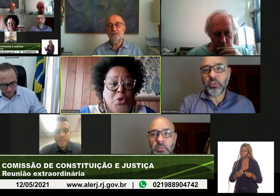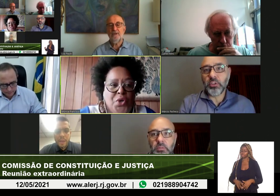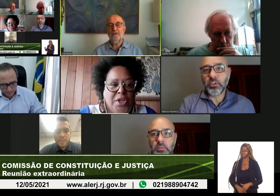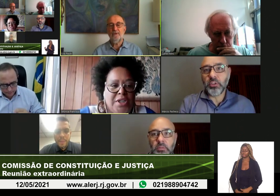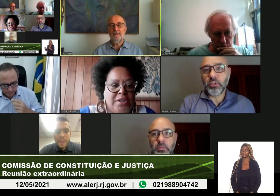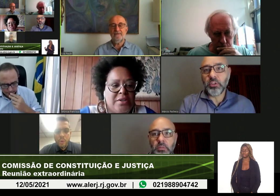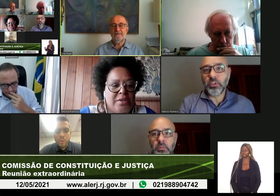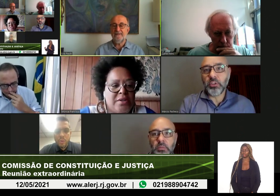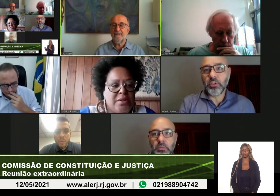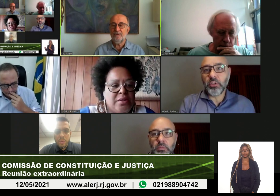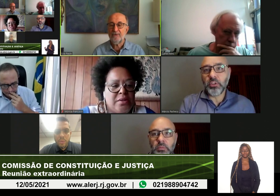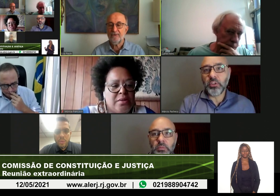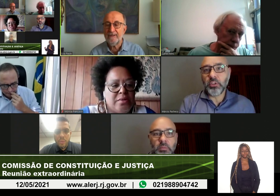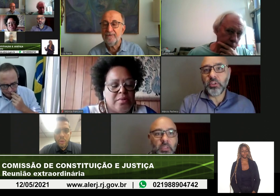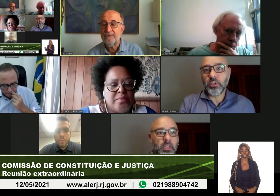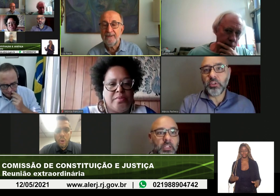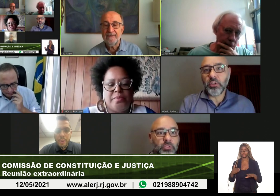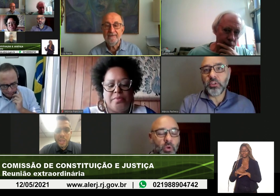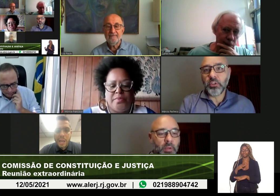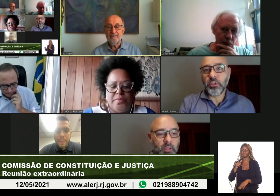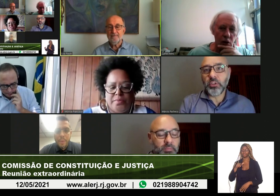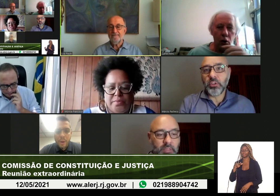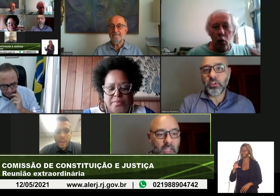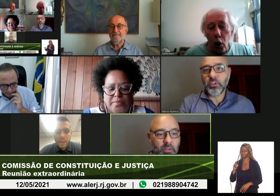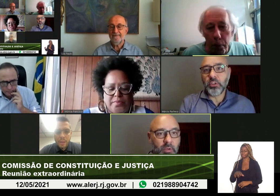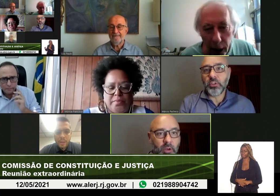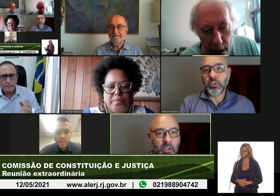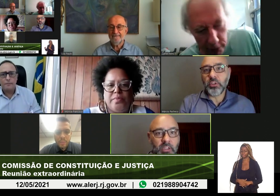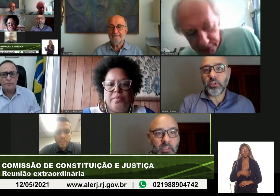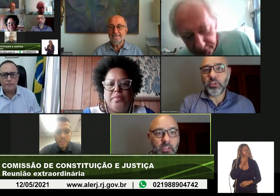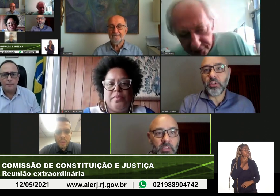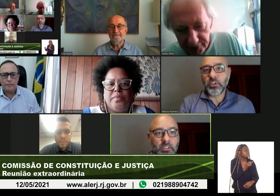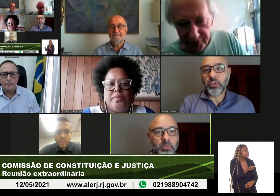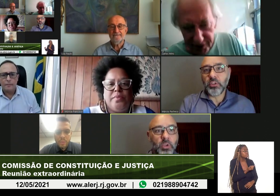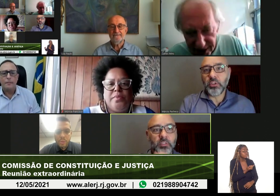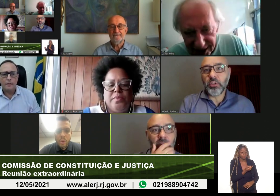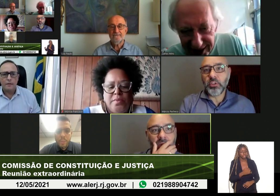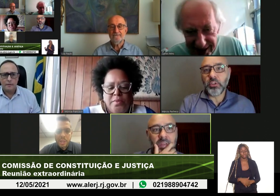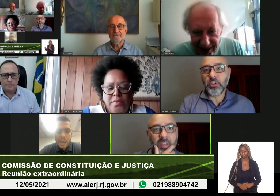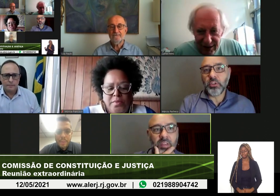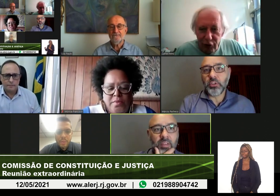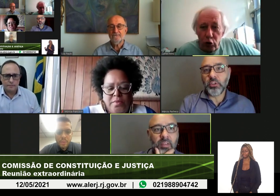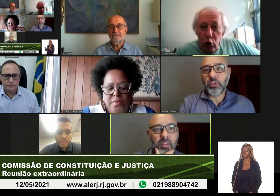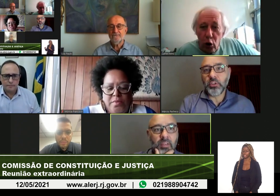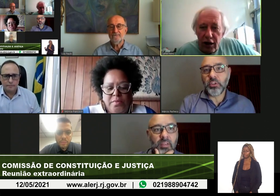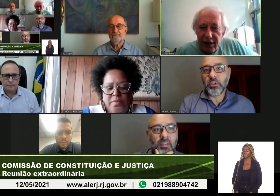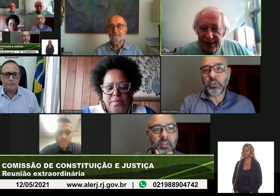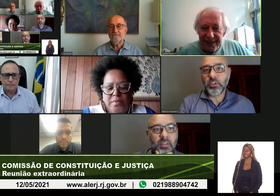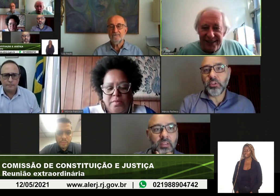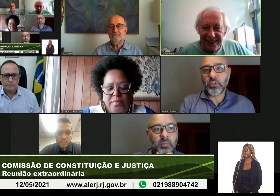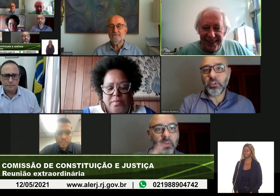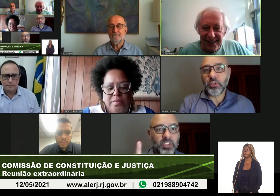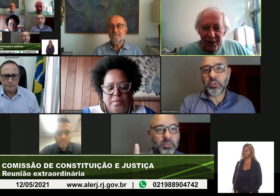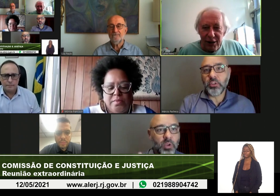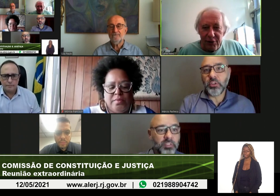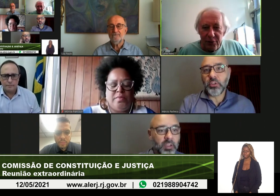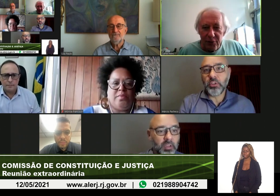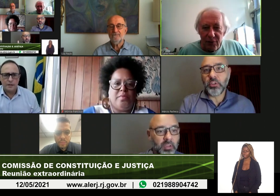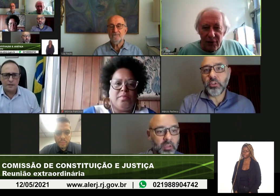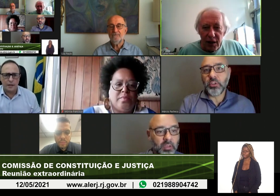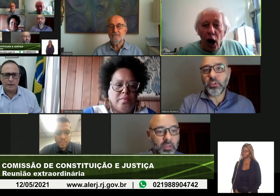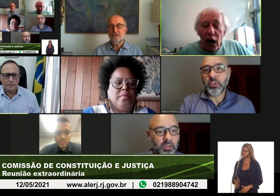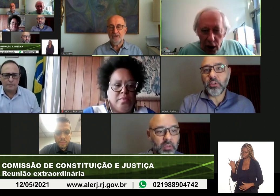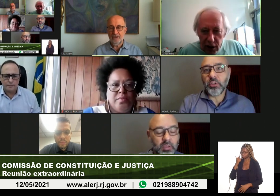Né? Entrou no telefone. Bem, desculpa, caiu. Alô? Vocês me ouvem? Voltou. Mas vocês me